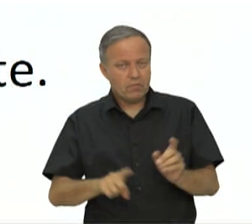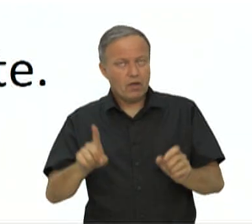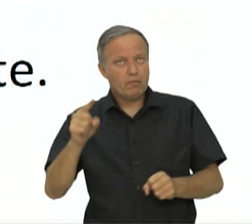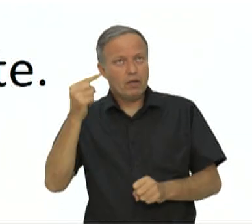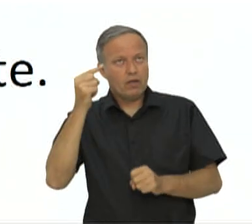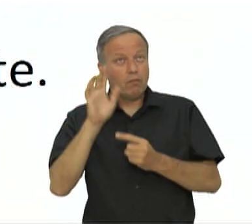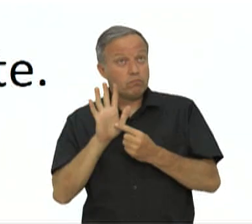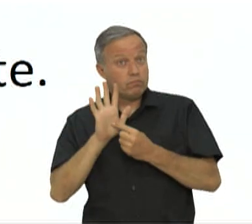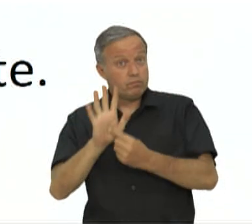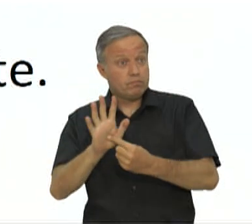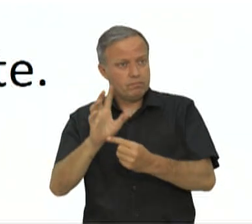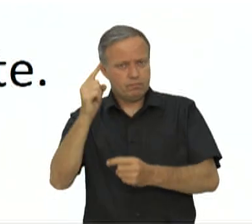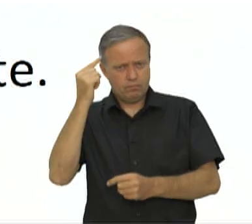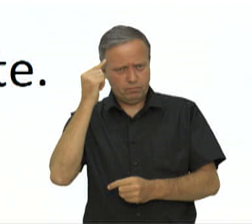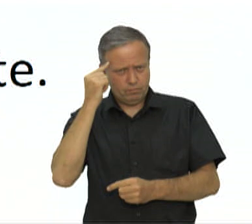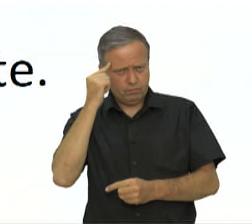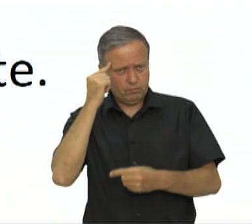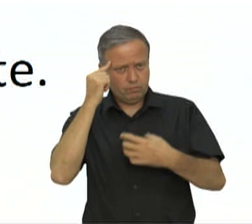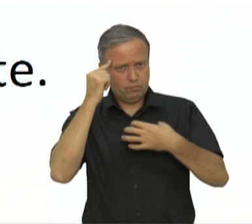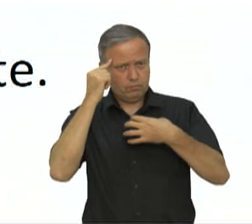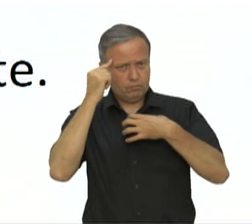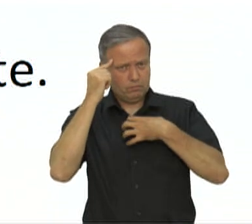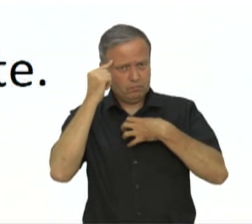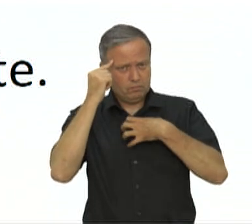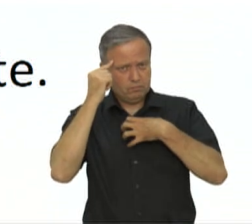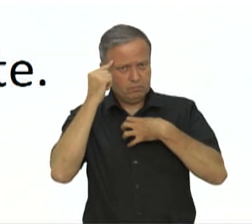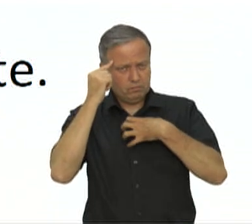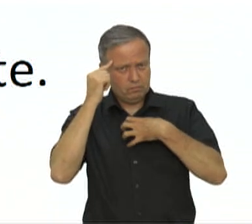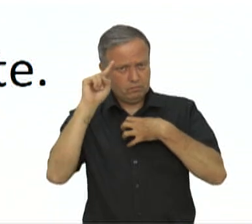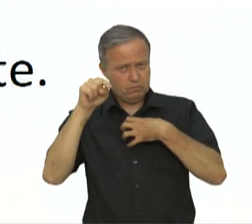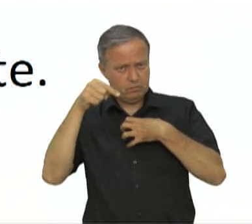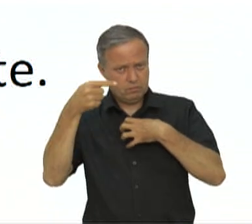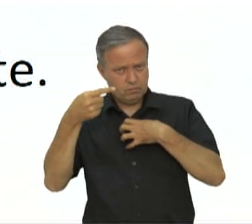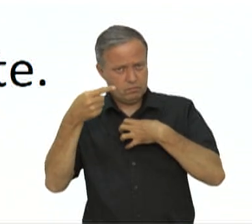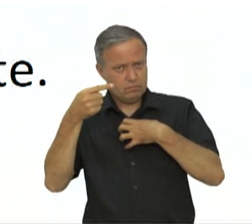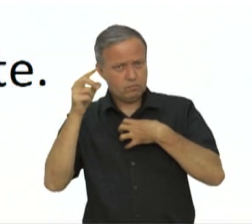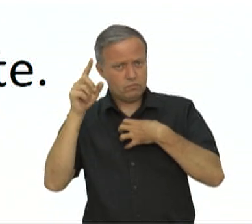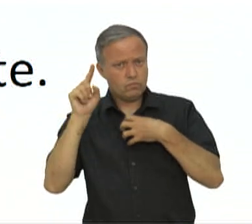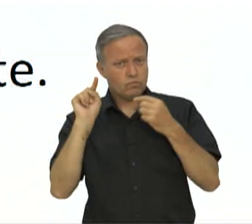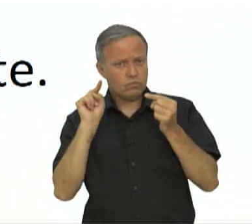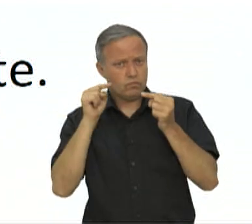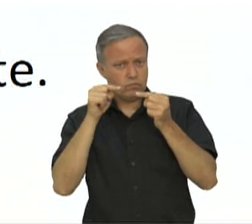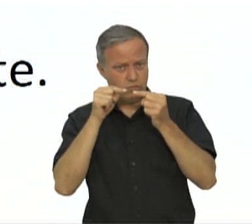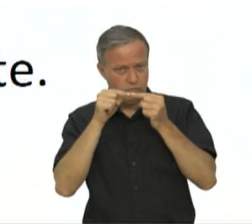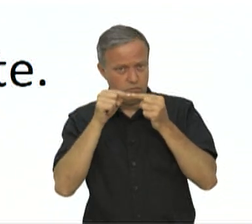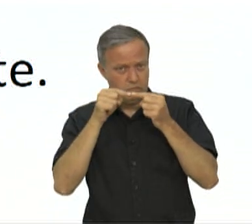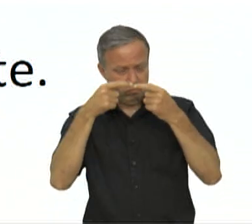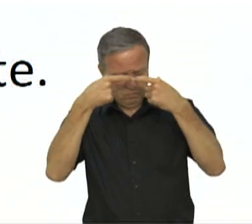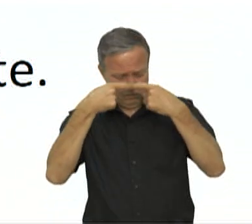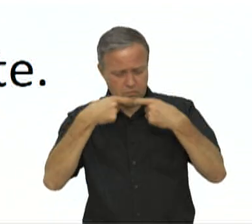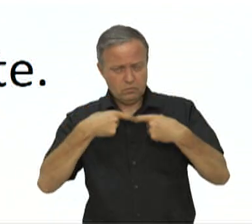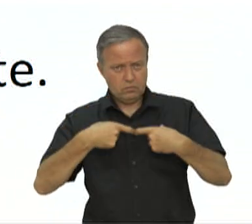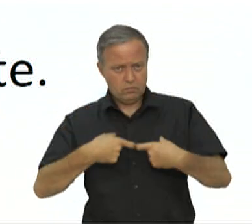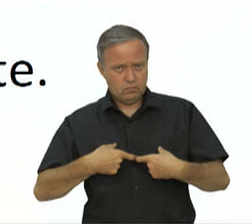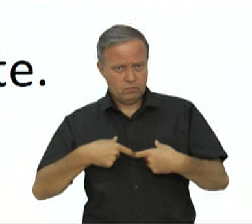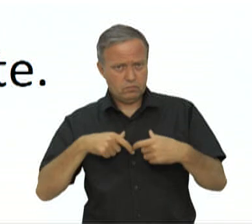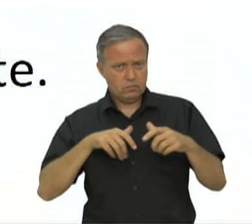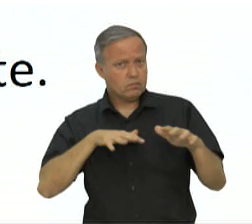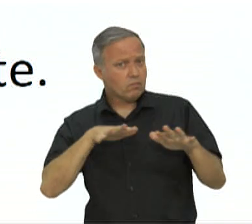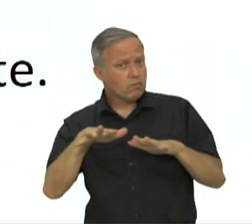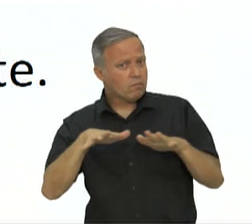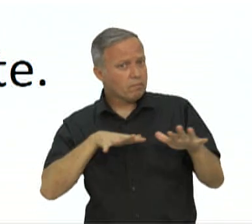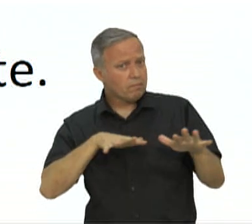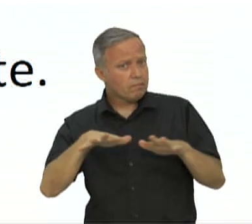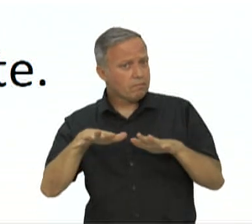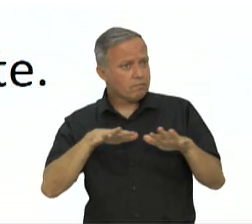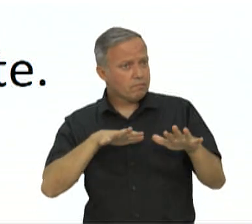ideias, mensagens ou sensações, entre outras propostas, por meio do corpo, de seus gestos e